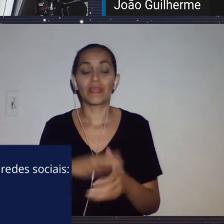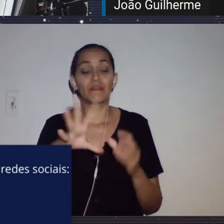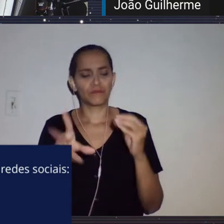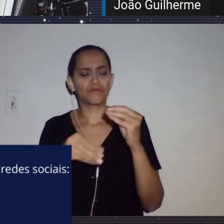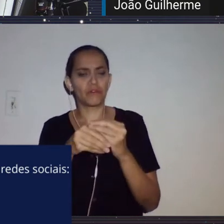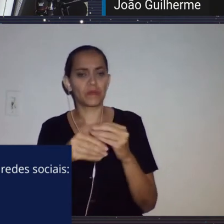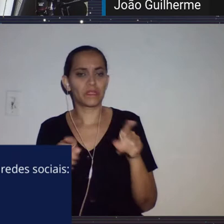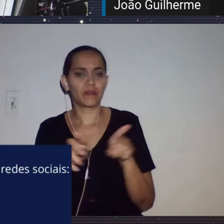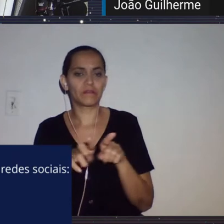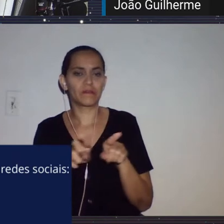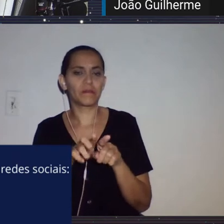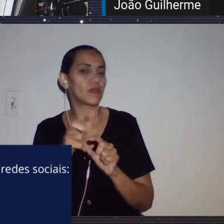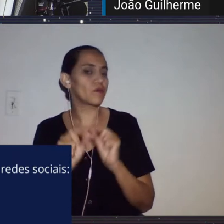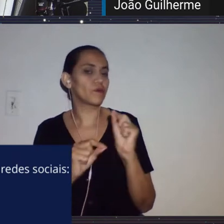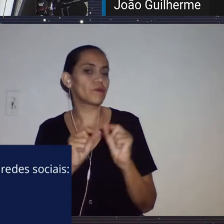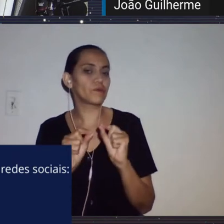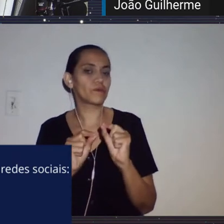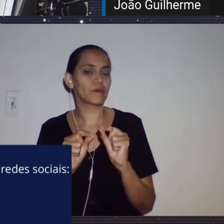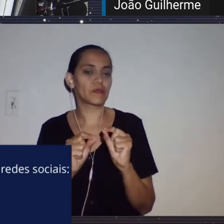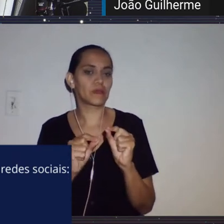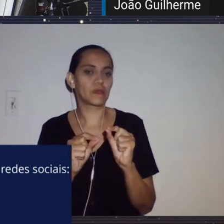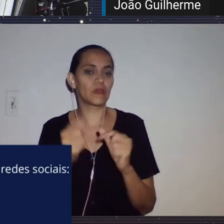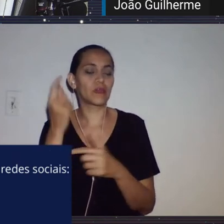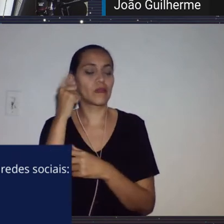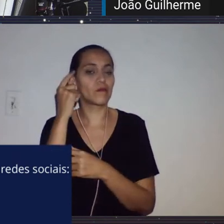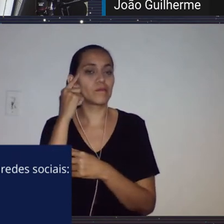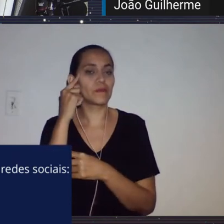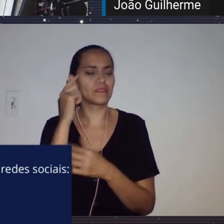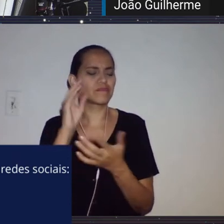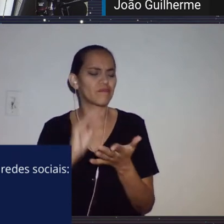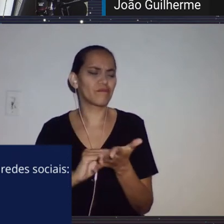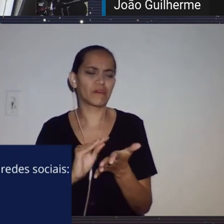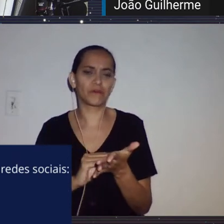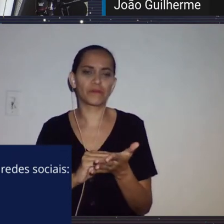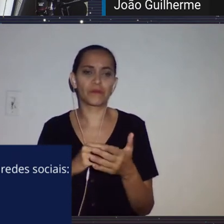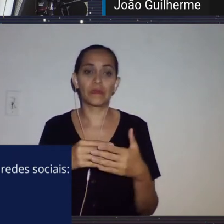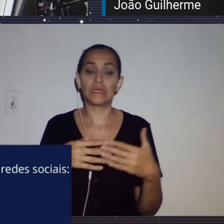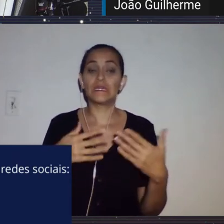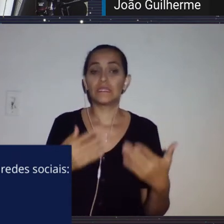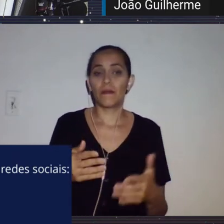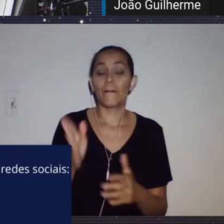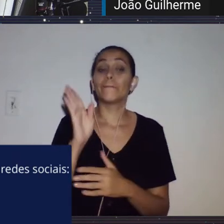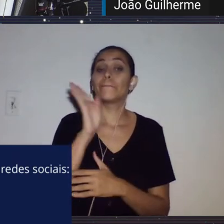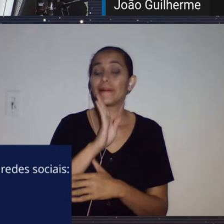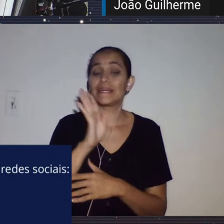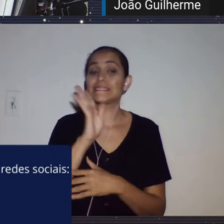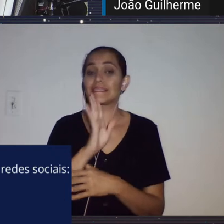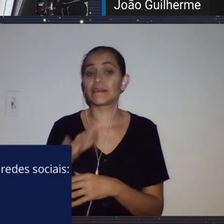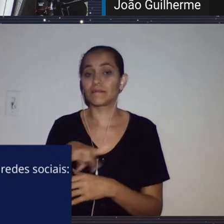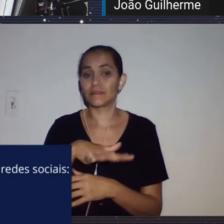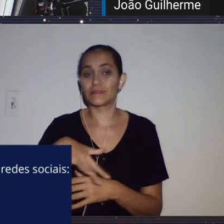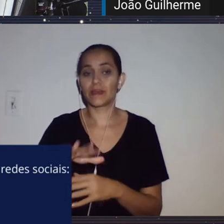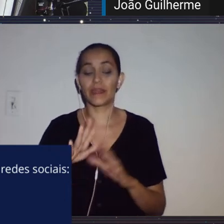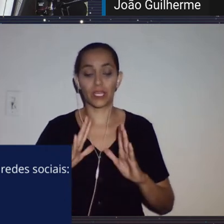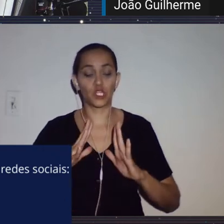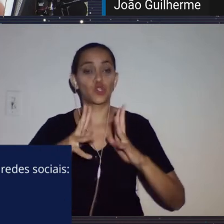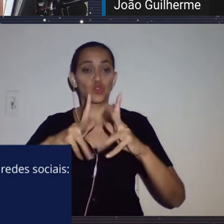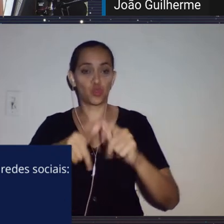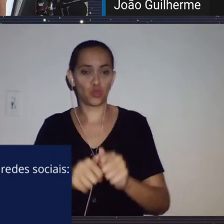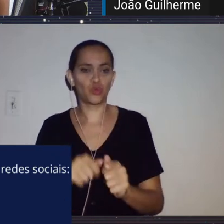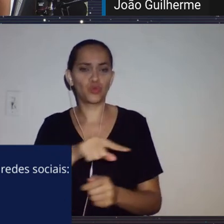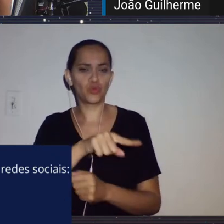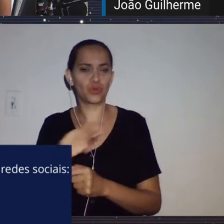é que eu acho que, e acho que faltou dizer isso, uma das coisas mais legais de open source é que tudo que você faz está público.